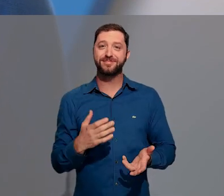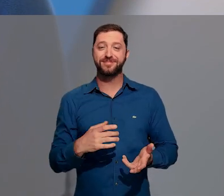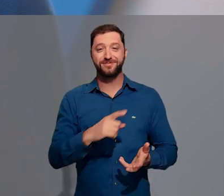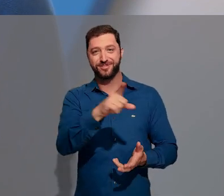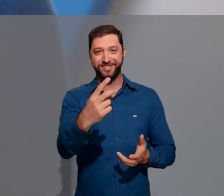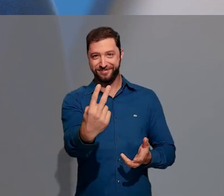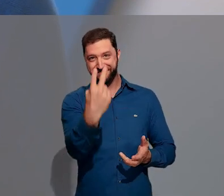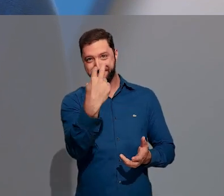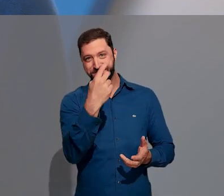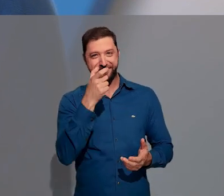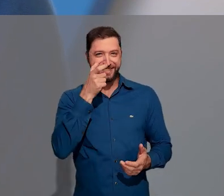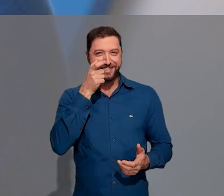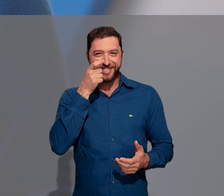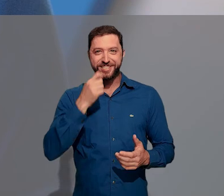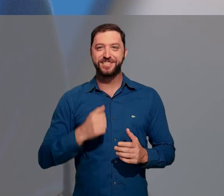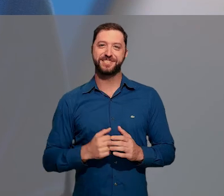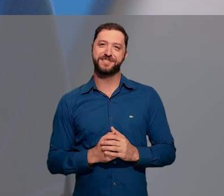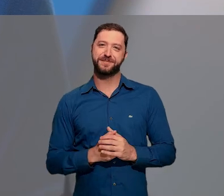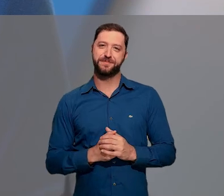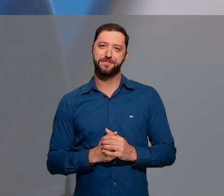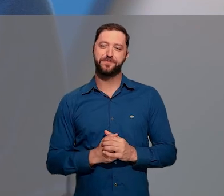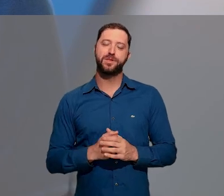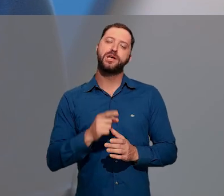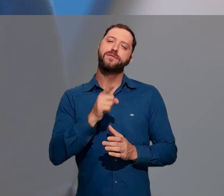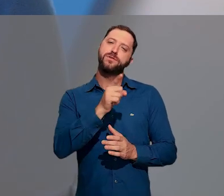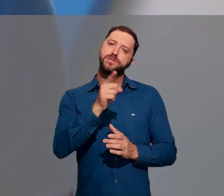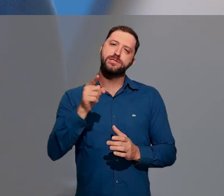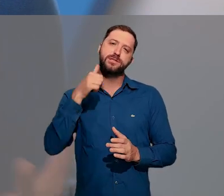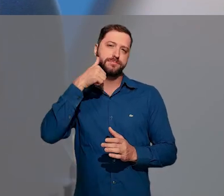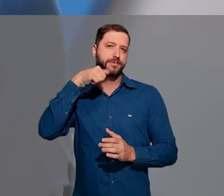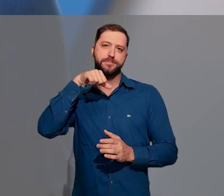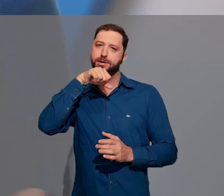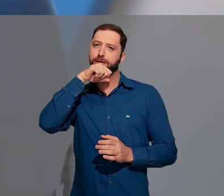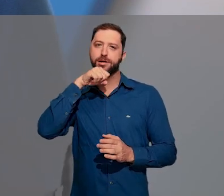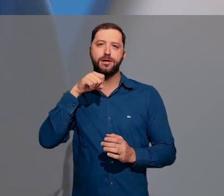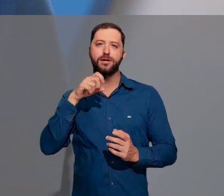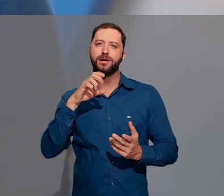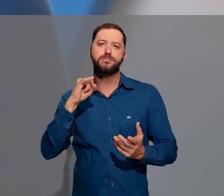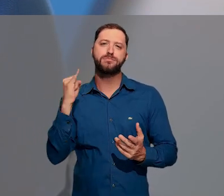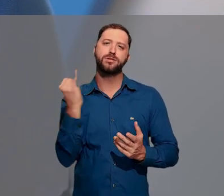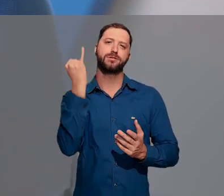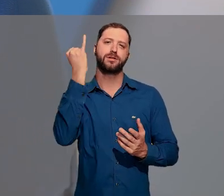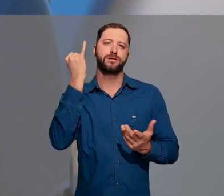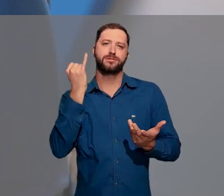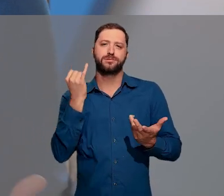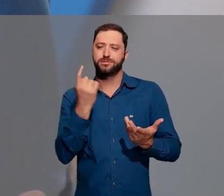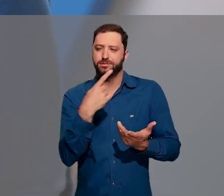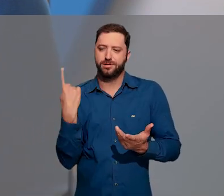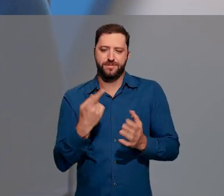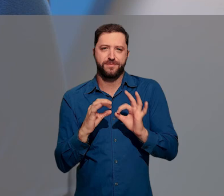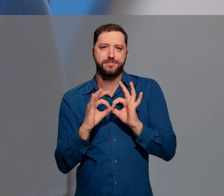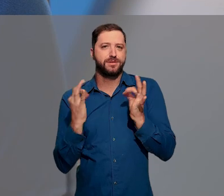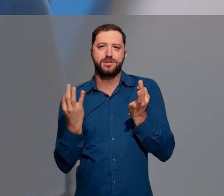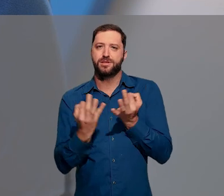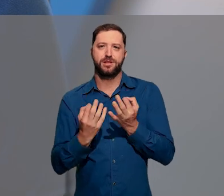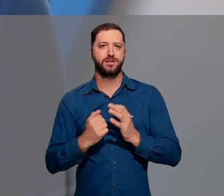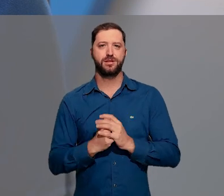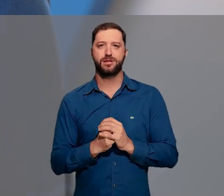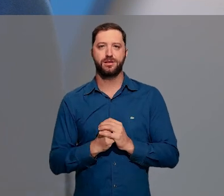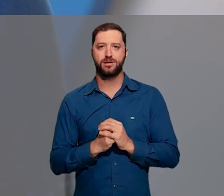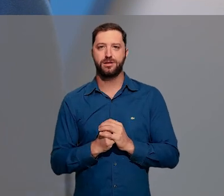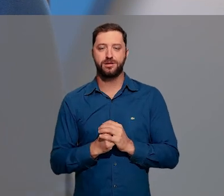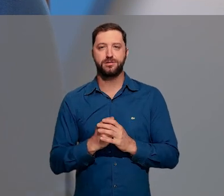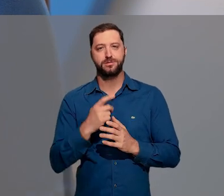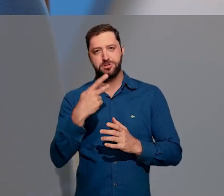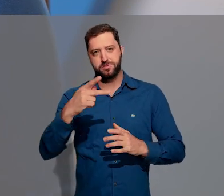estão nos assistindo aqui, queridas mães, vocês são pedra fundamental na nossa família.